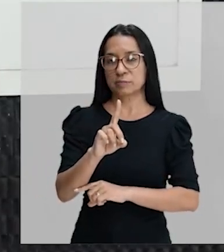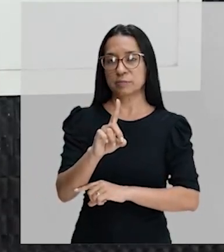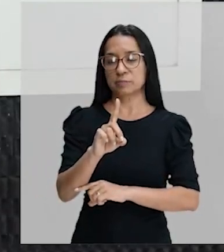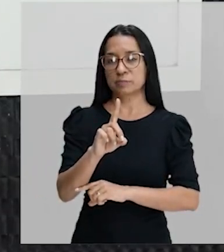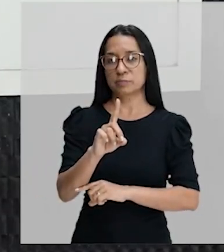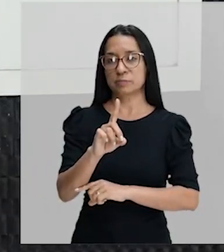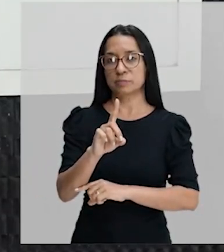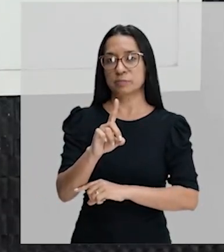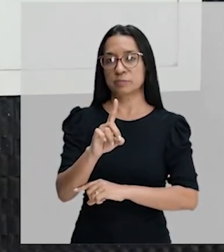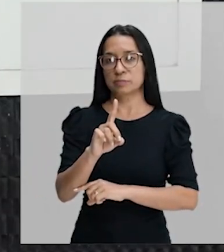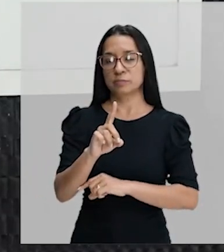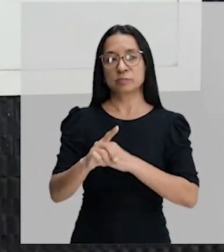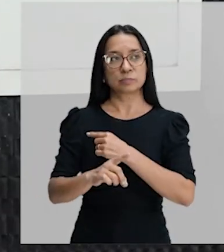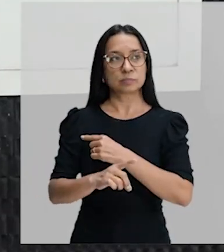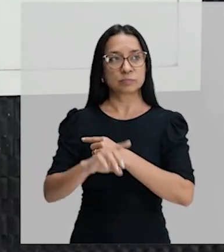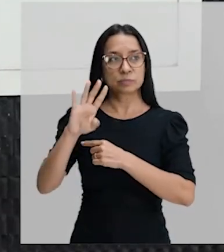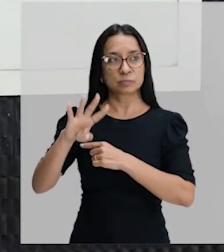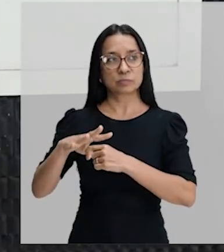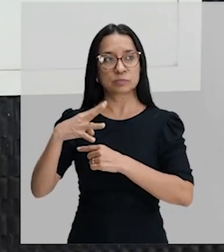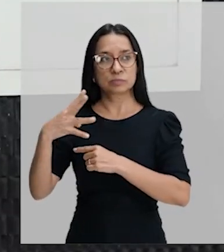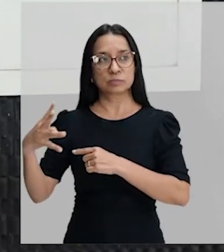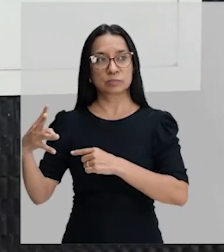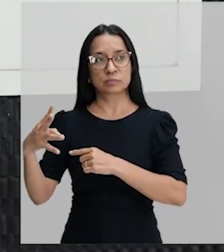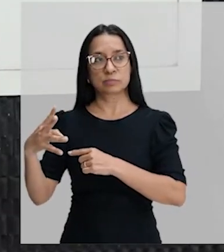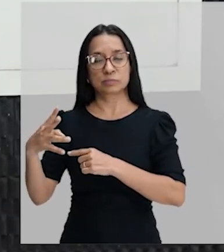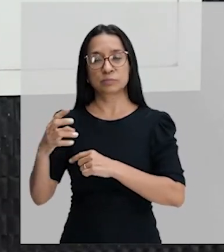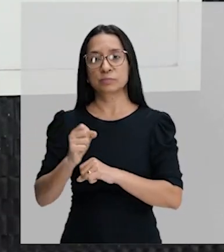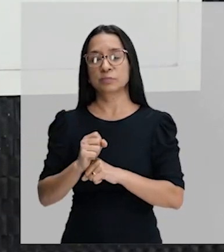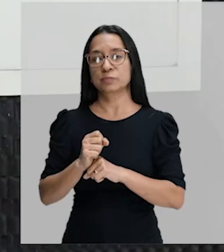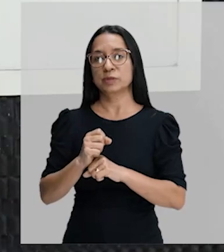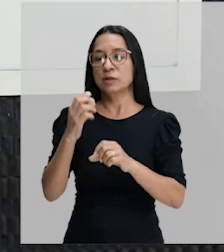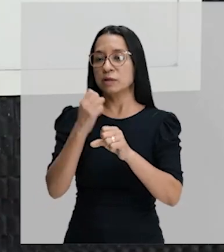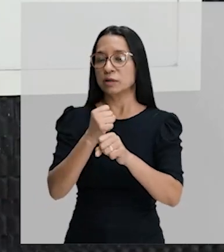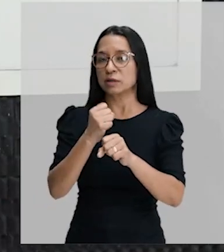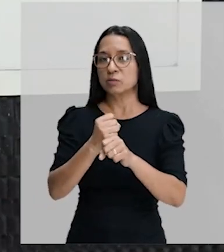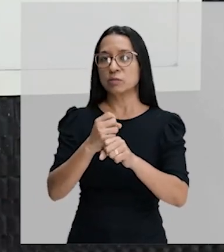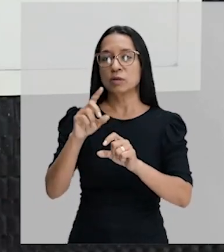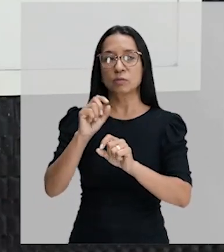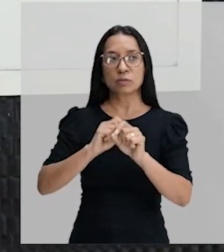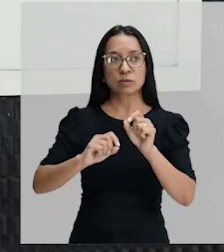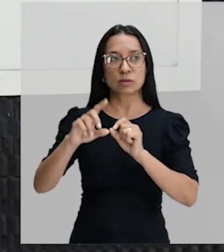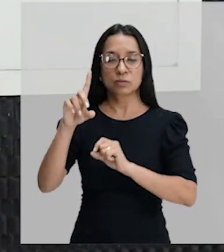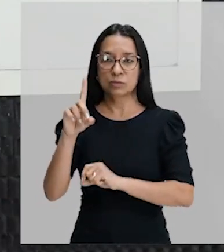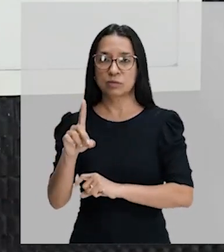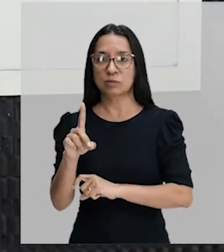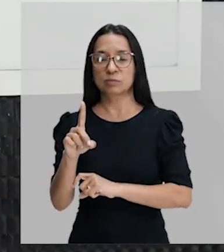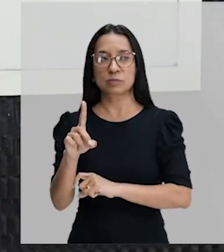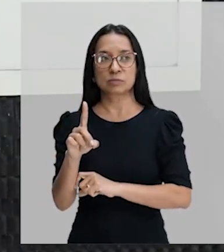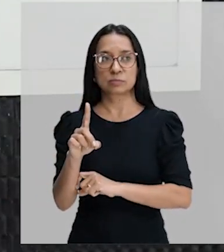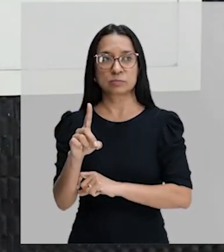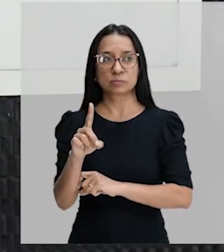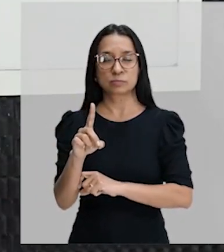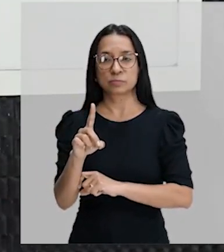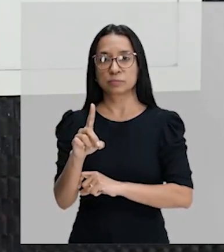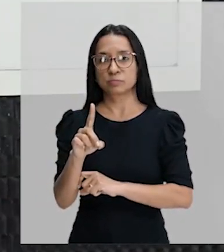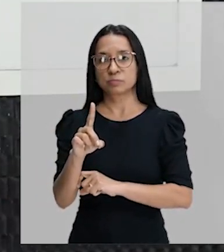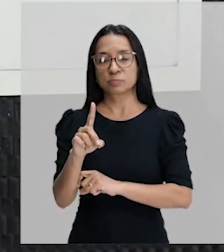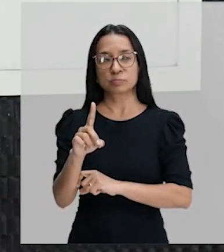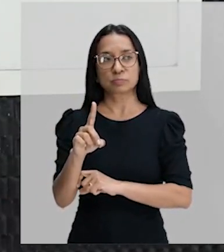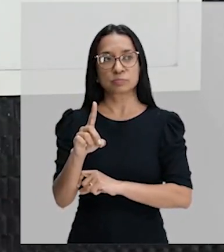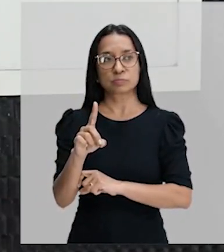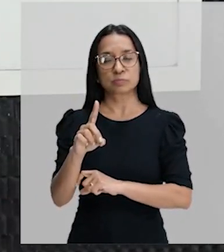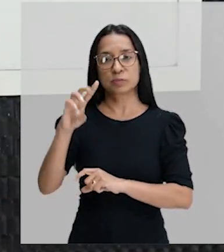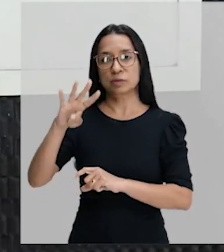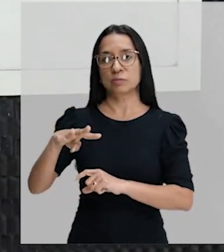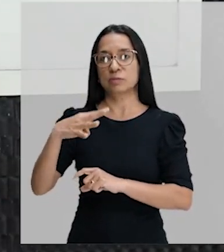vai ser a matriz dos coeficientes. Você vai calcular o determinante dessa matriz. Ó. Então, você vai calcular o determinante